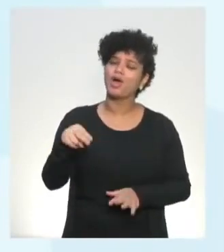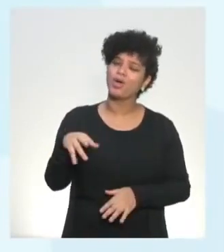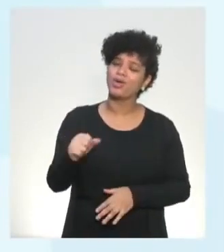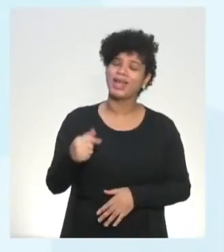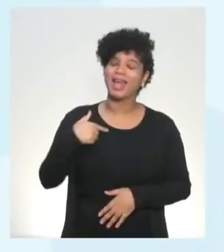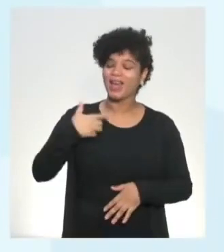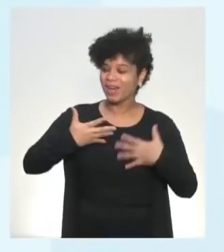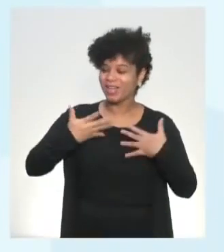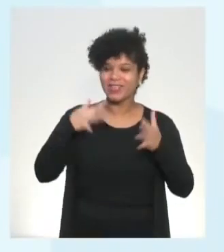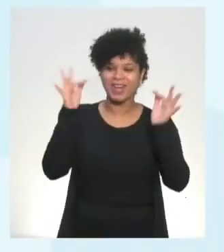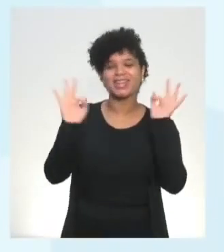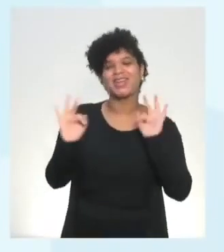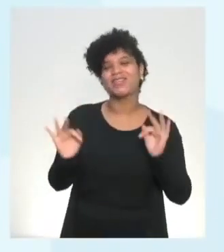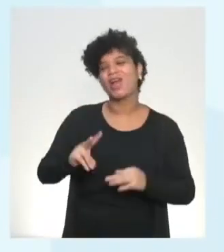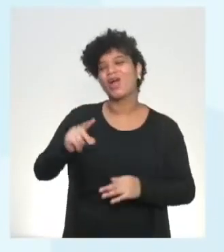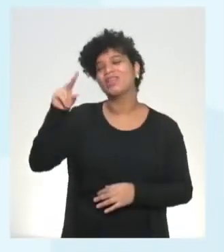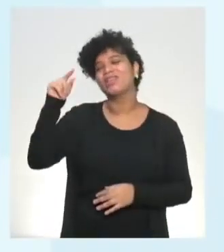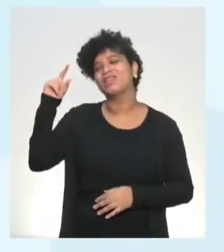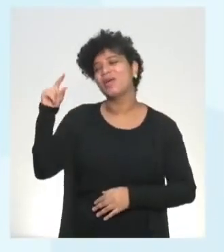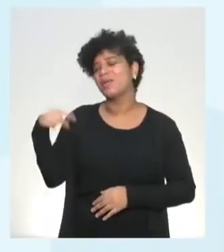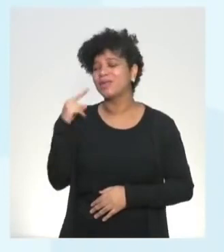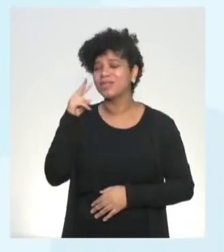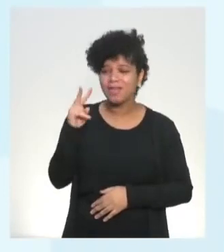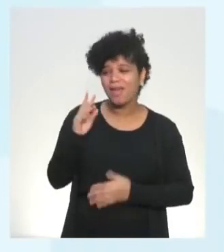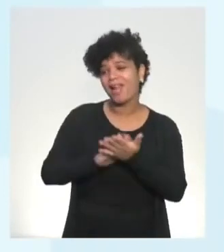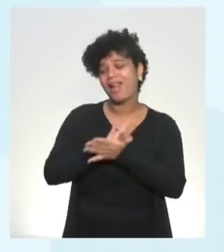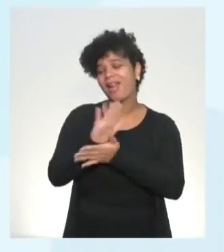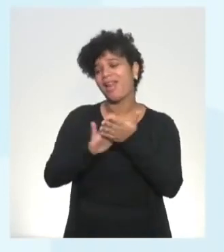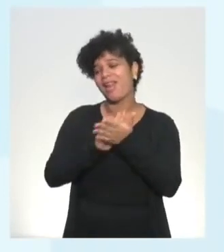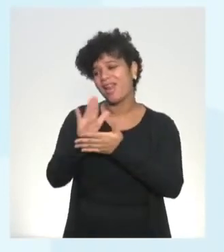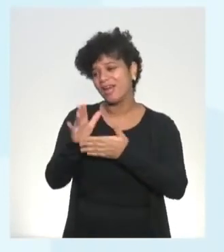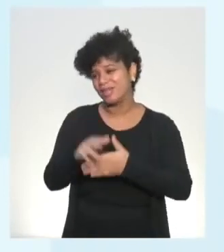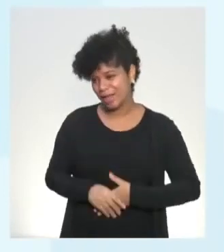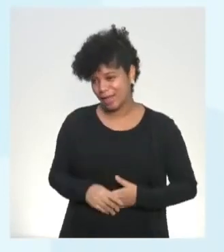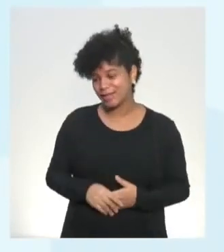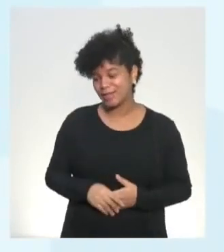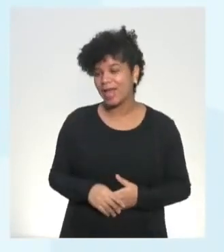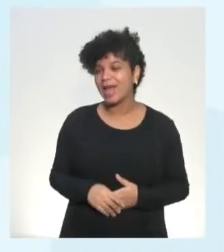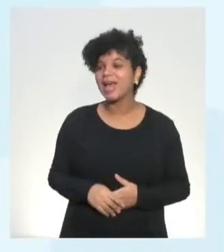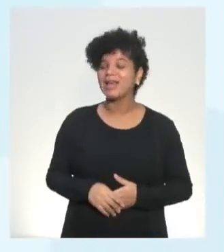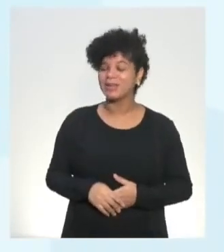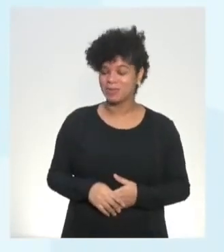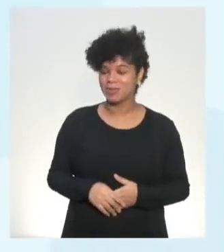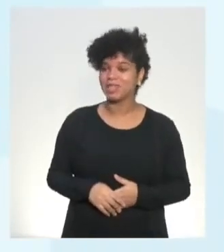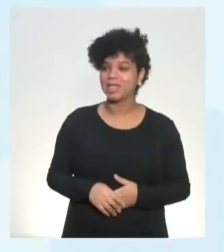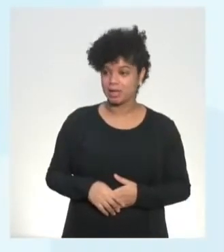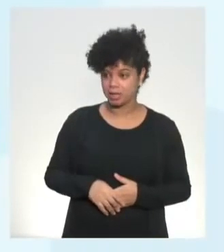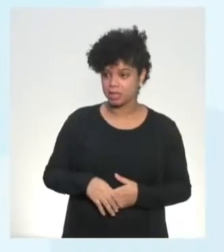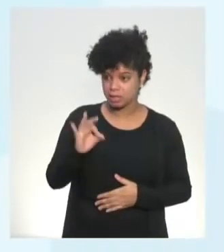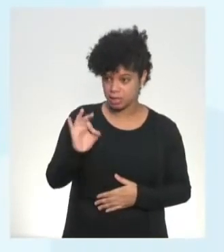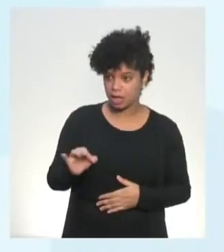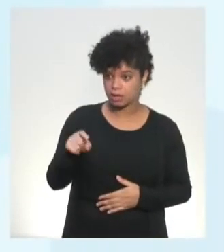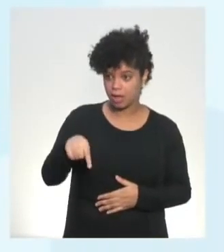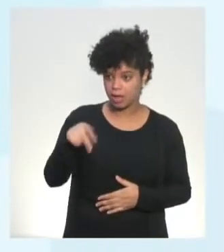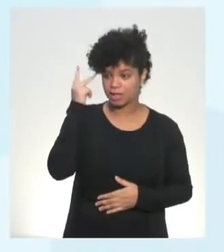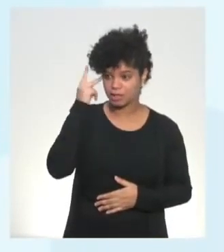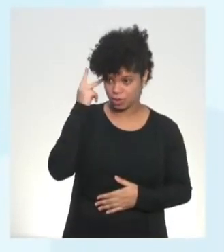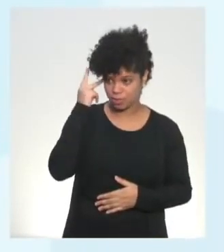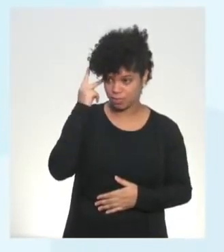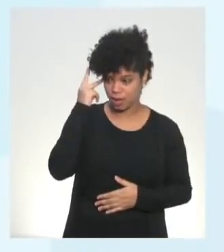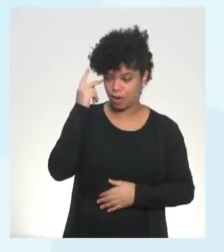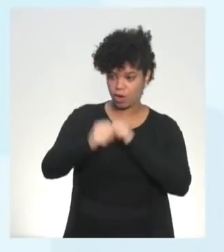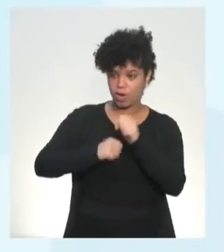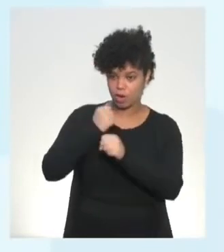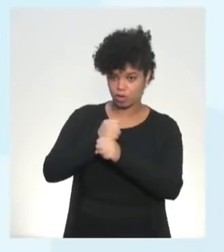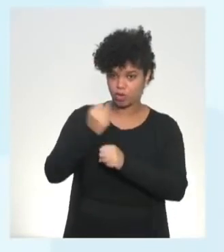chegada. Há quanto tempo não nos vemos, não é mesmo? Confirme o dia exato que estará aqui em Sampa, no ano em que